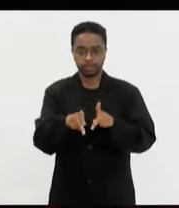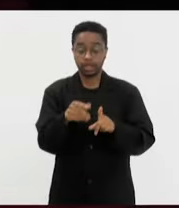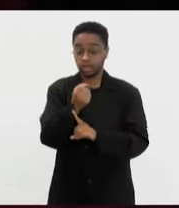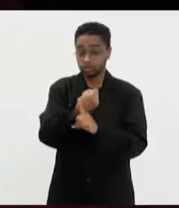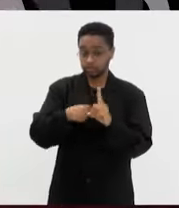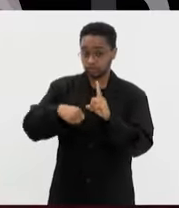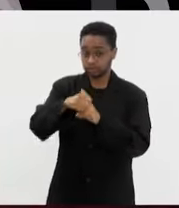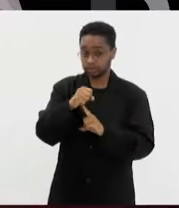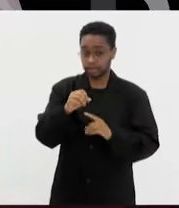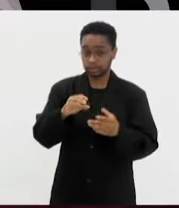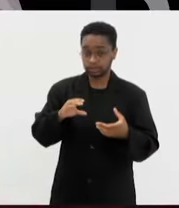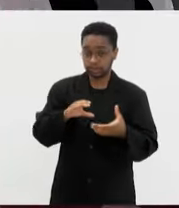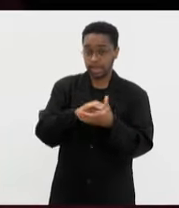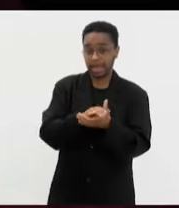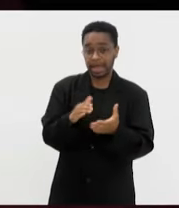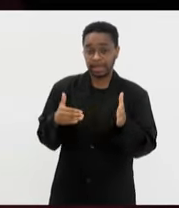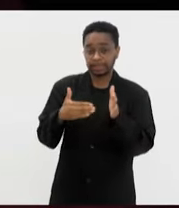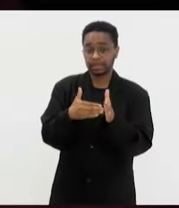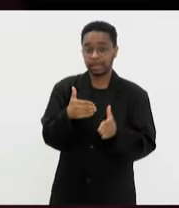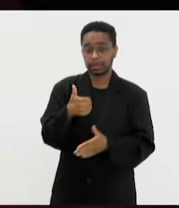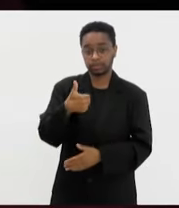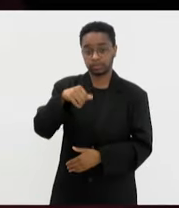até 88,